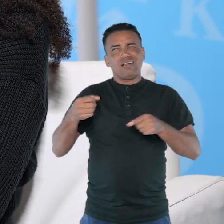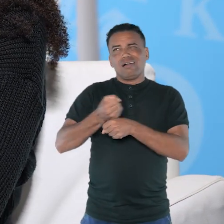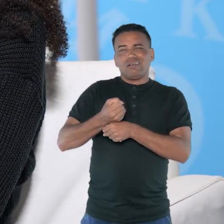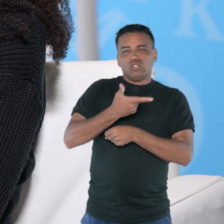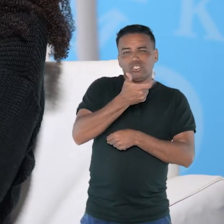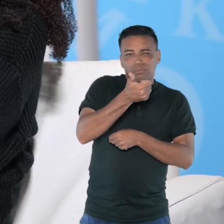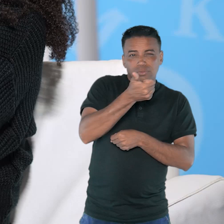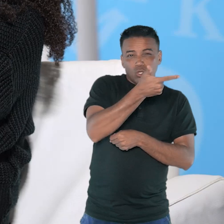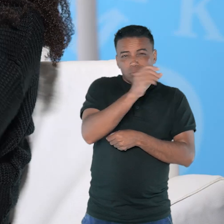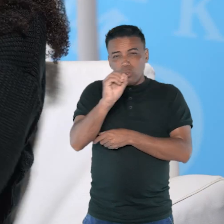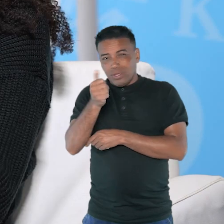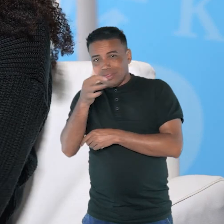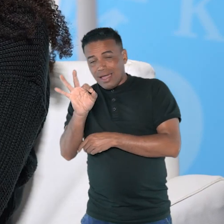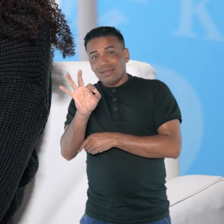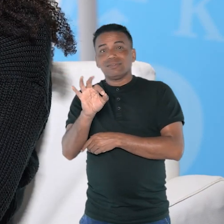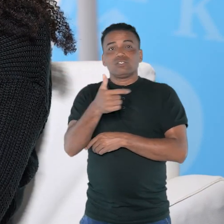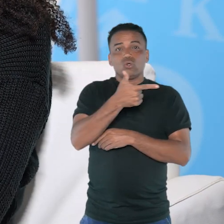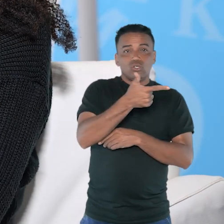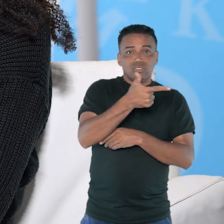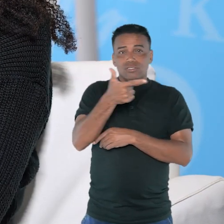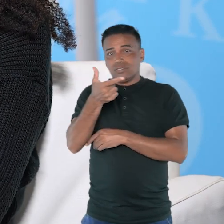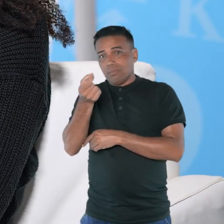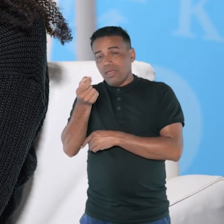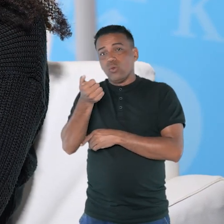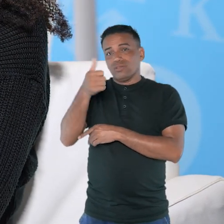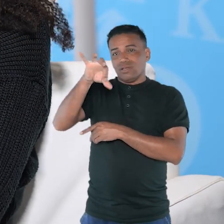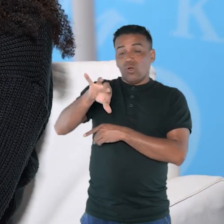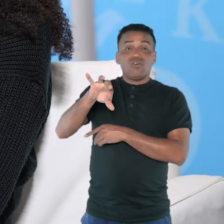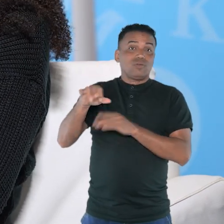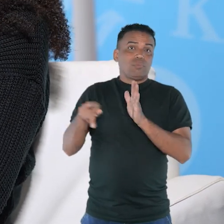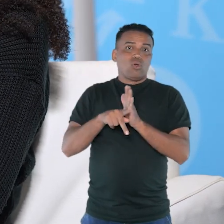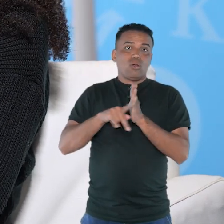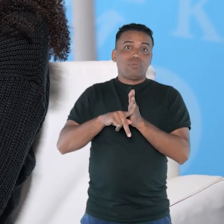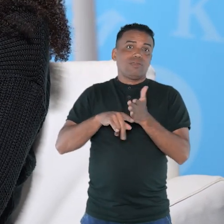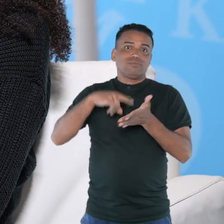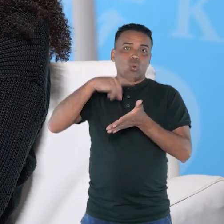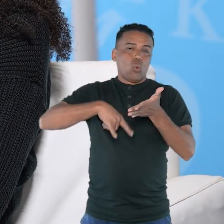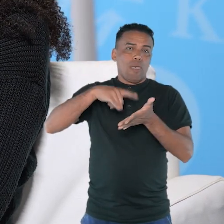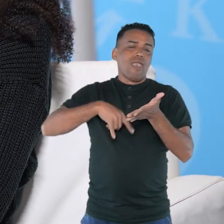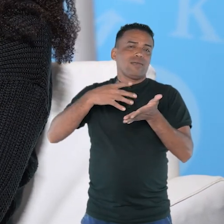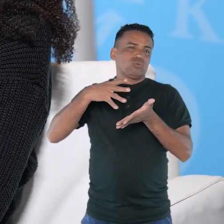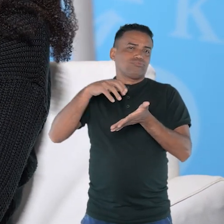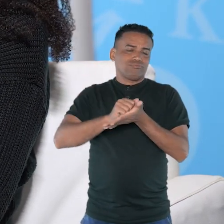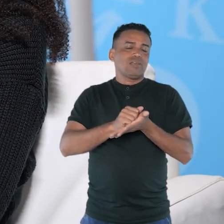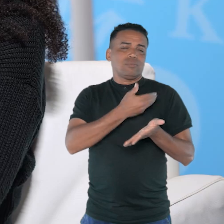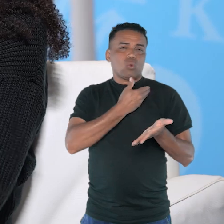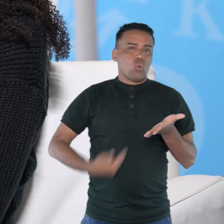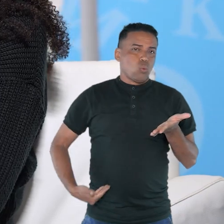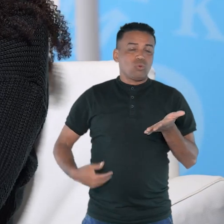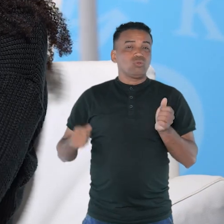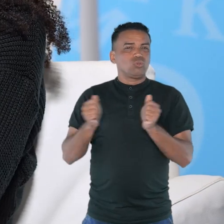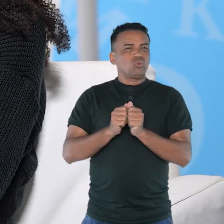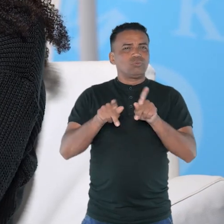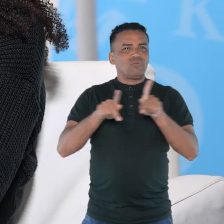2019, a partir do arquivo público, das fotografias do arquivo público do DF. Eu fiz em parceria com a professora Ana Flávia Magalhães